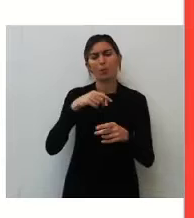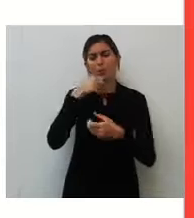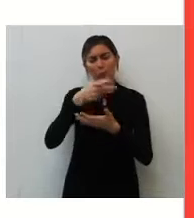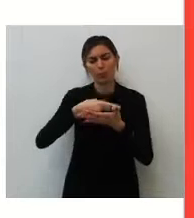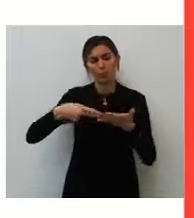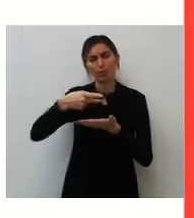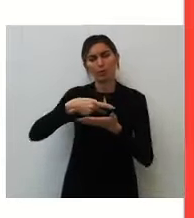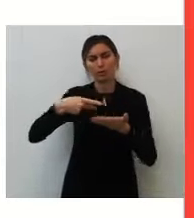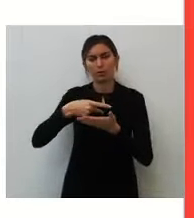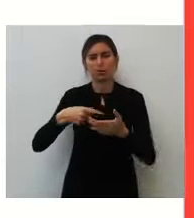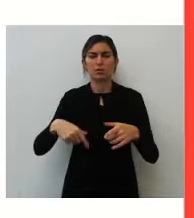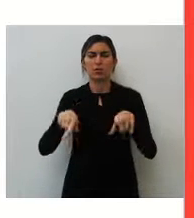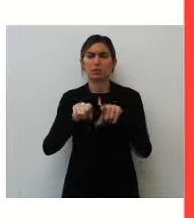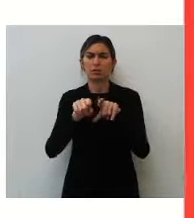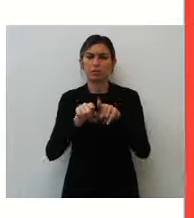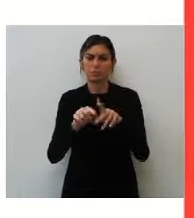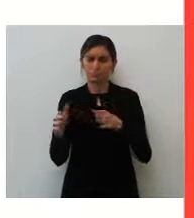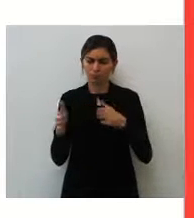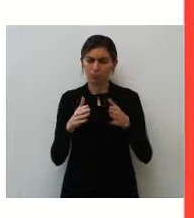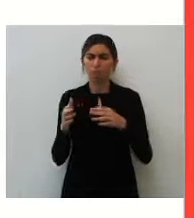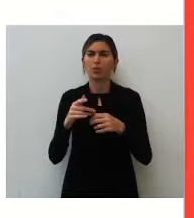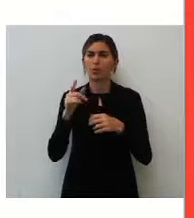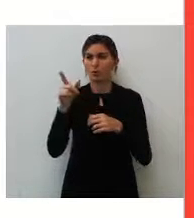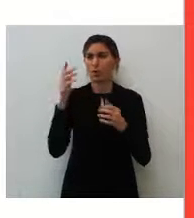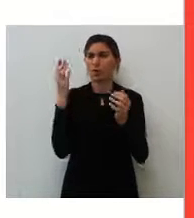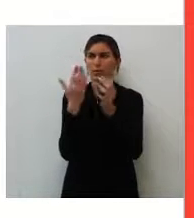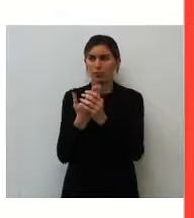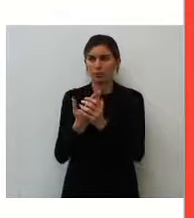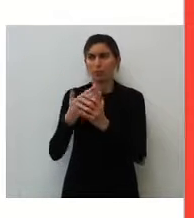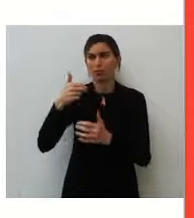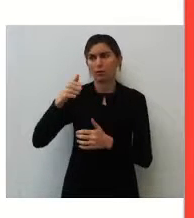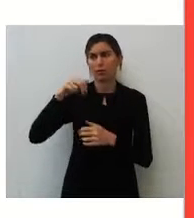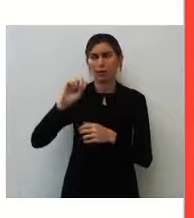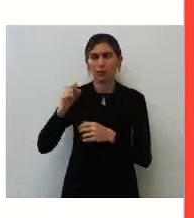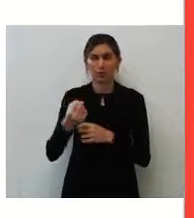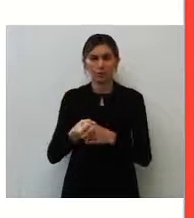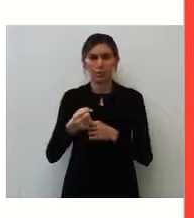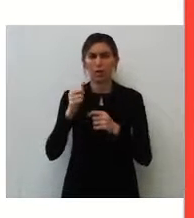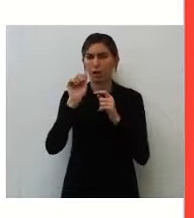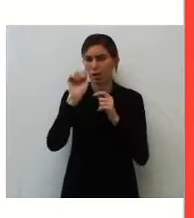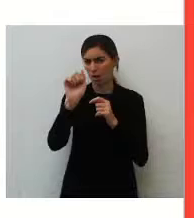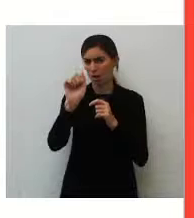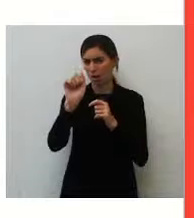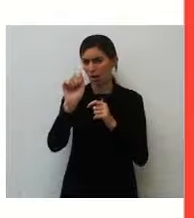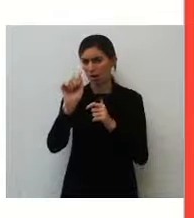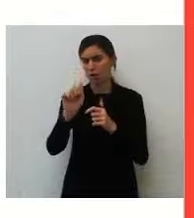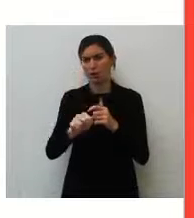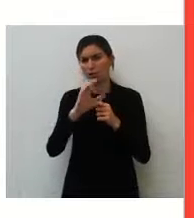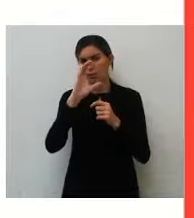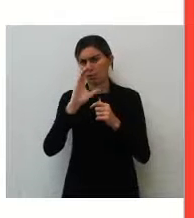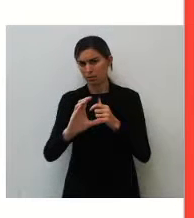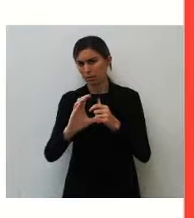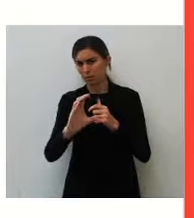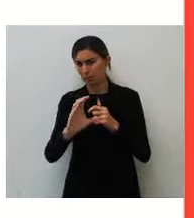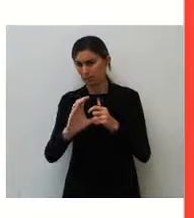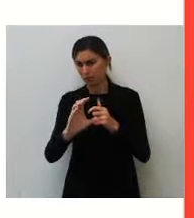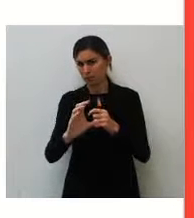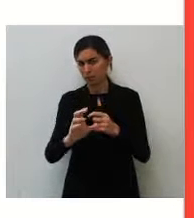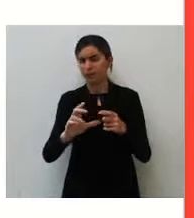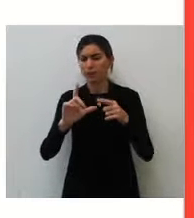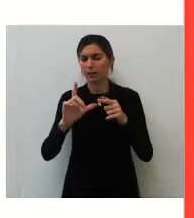poesias então por enquanto ali ó anexas a gente já elimina letra a letra c